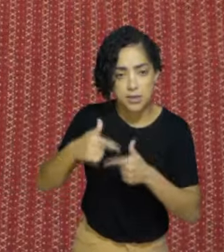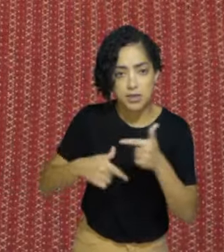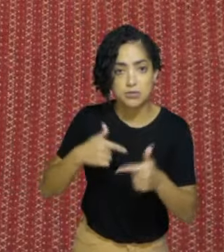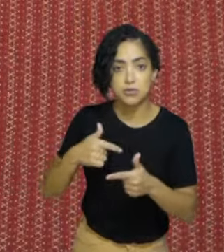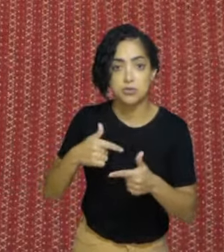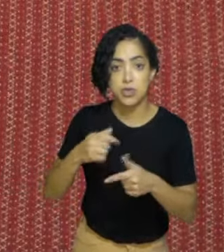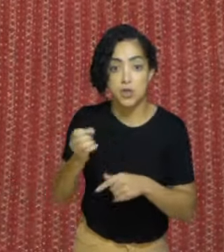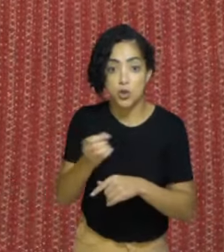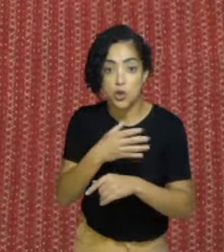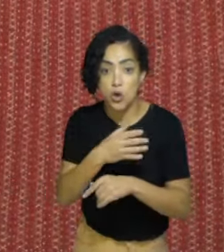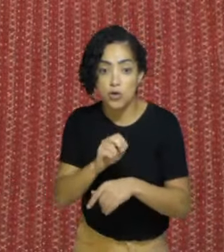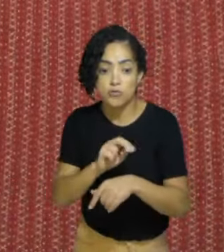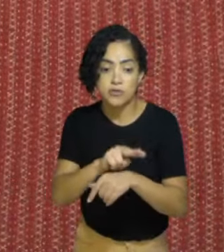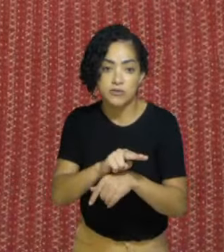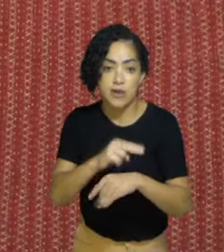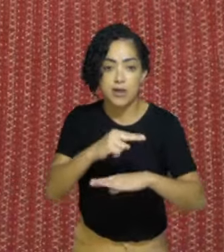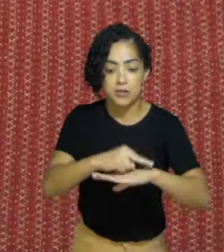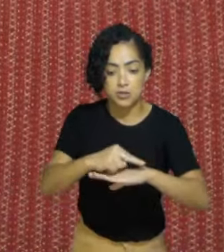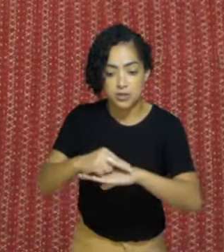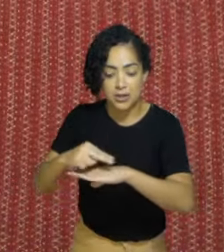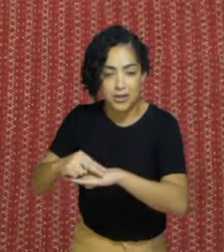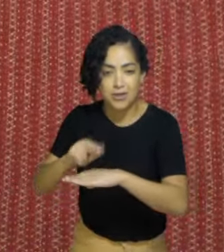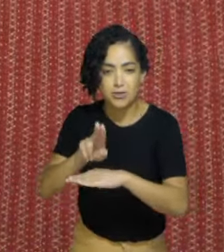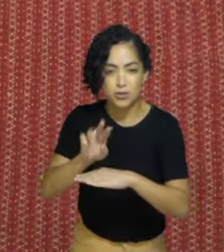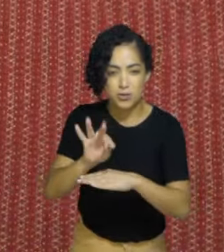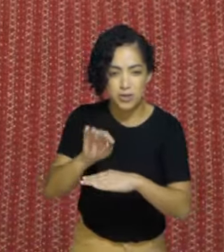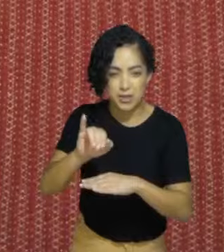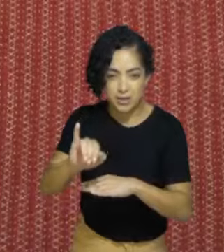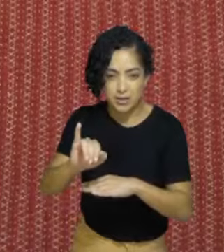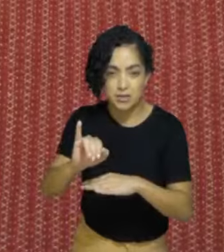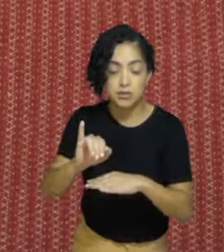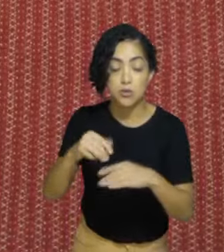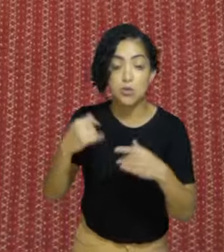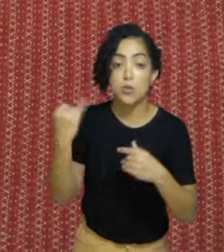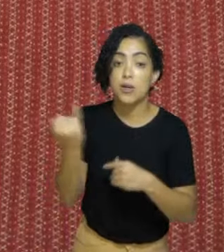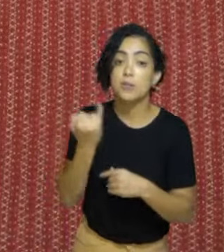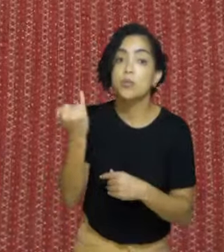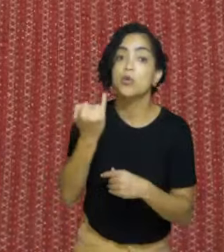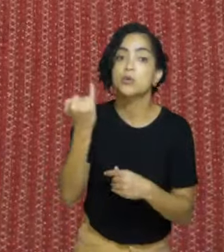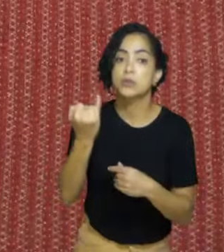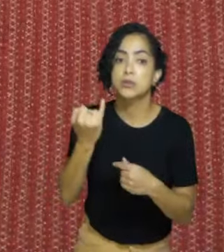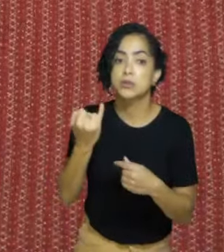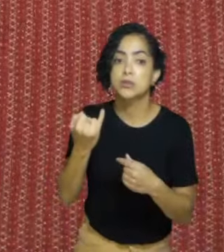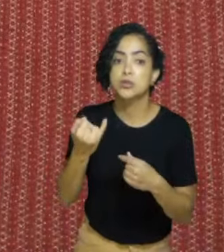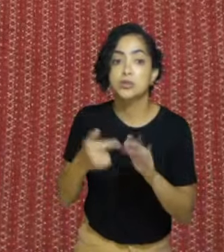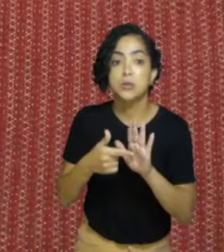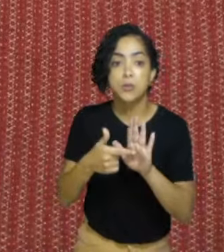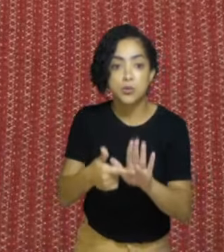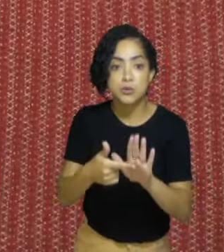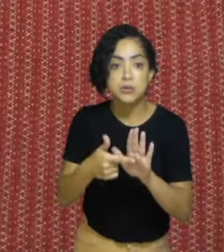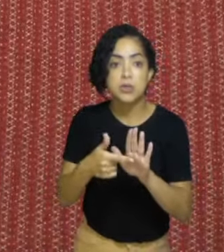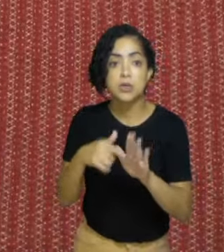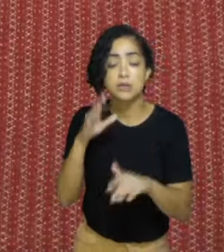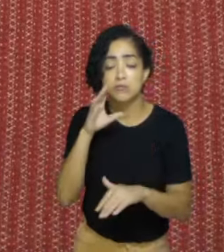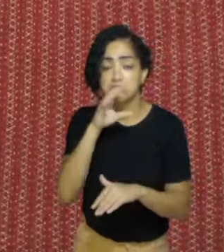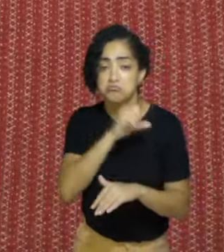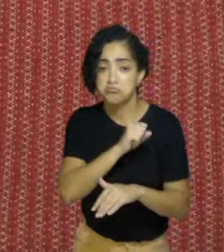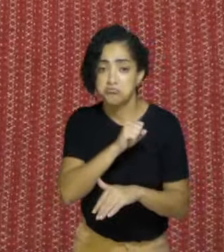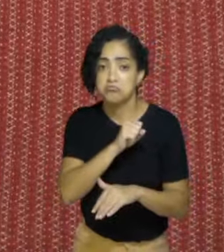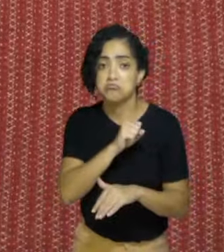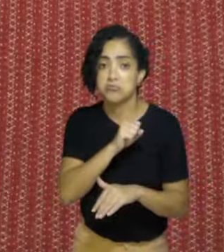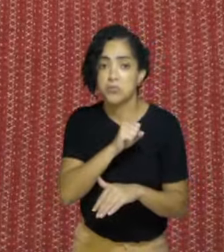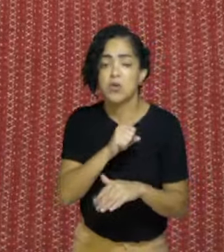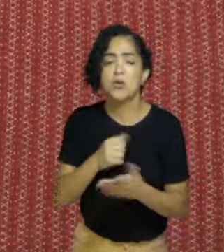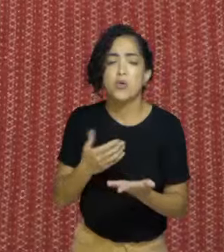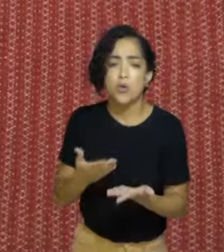já estão superlotadas as UTIs. Então é importante salientar que o governo está agindo rápido, assim como foi também lá no